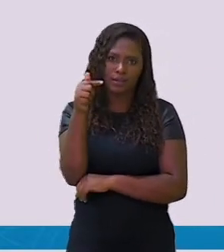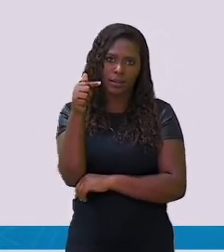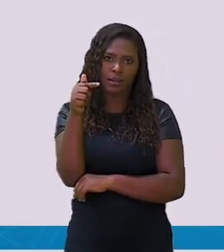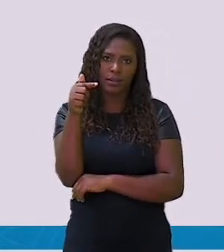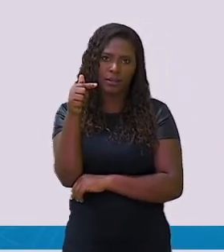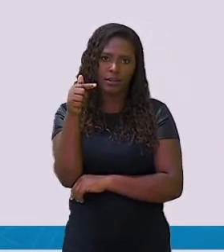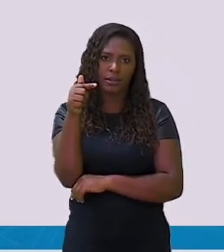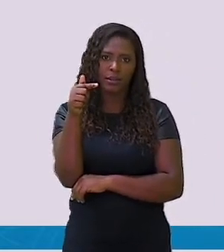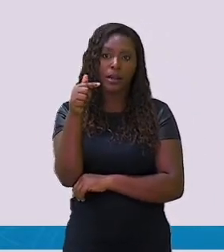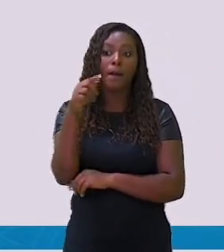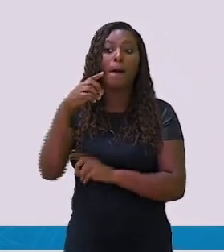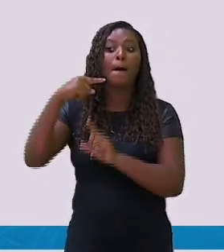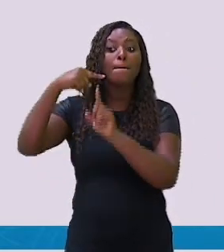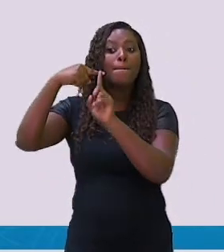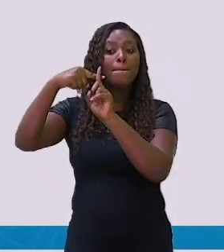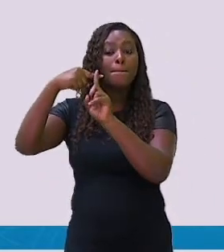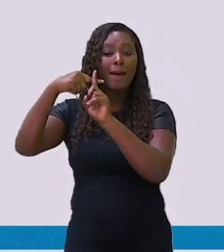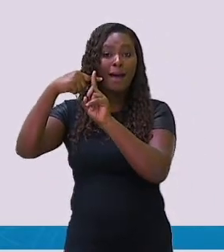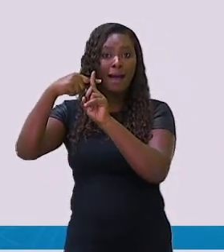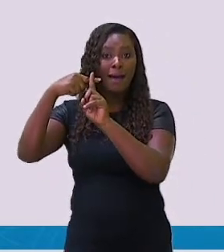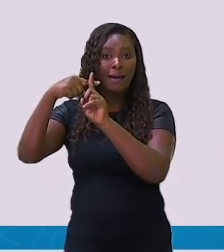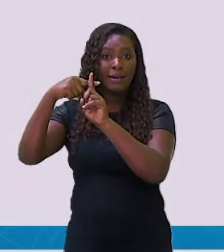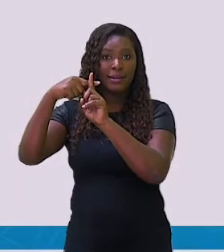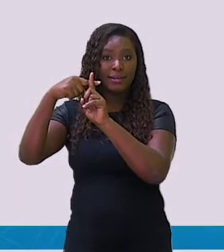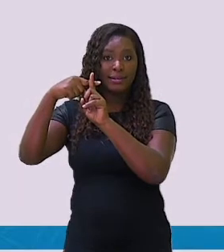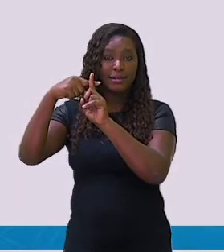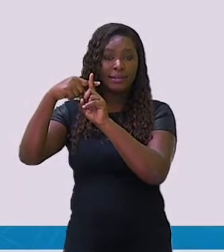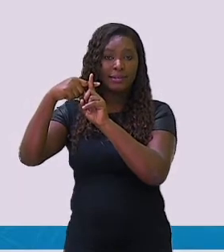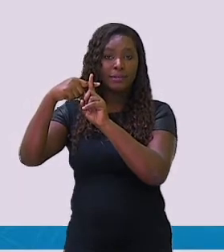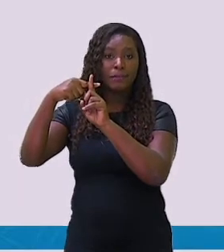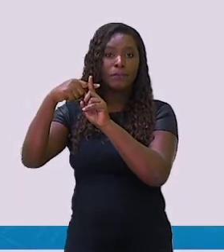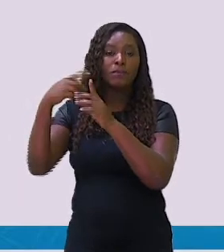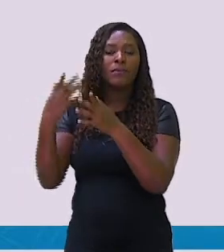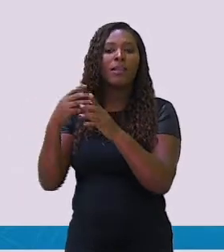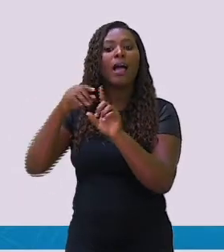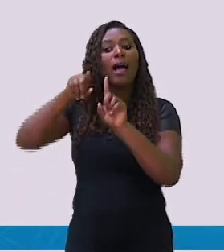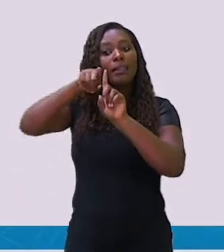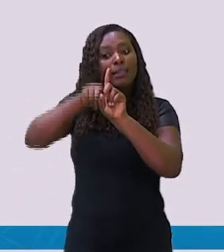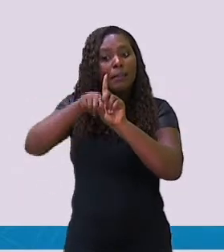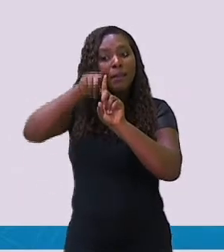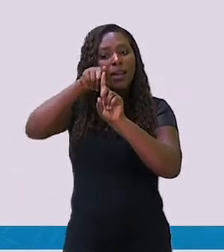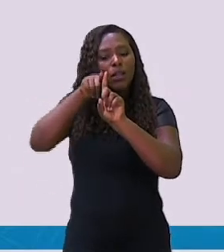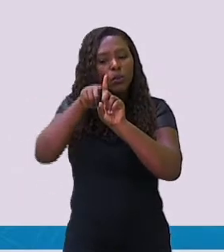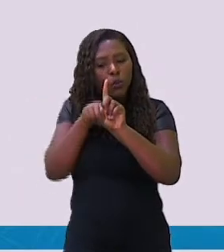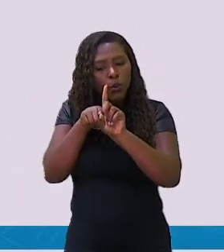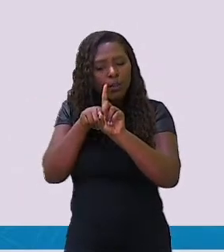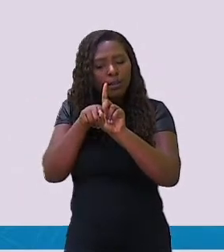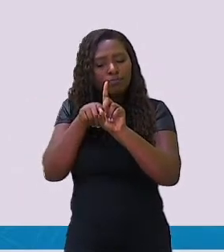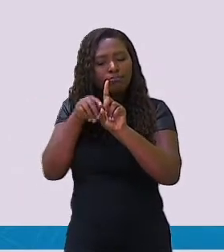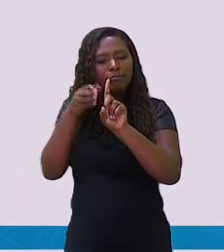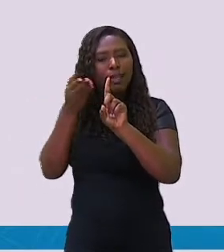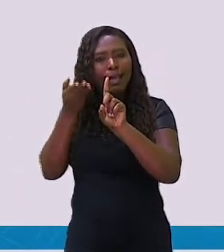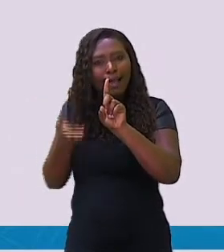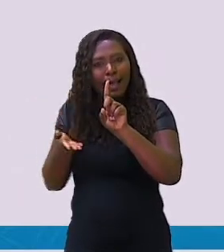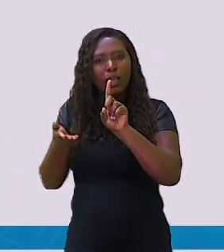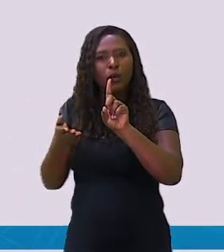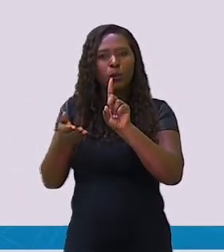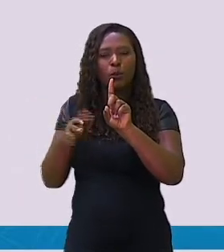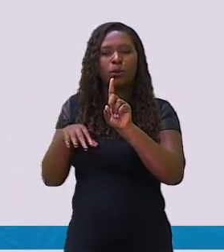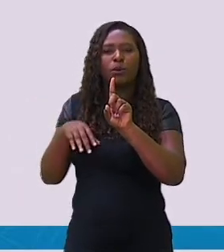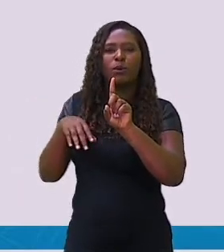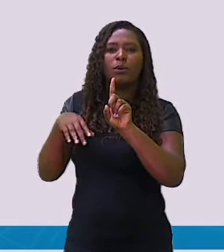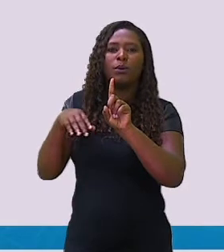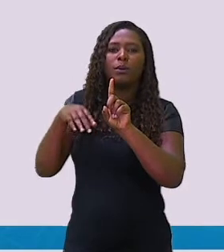2,7 mais né por isso mais a temperatura que caiu que foi menos